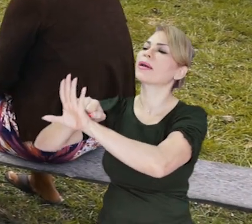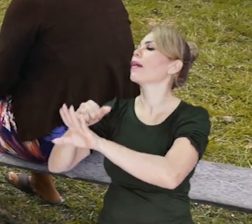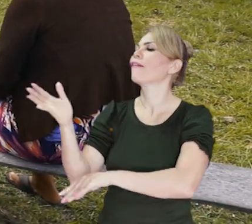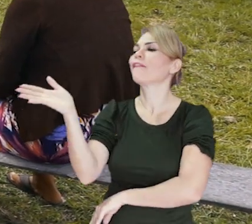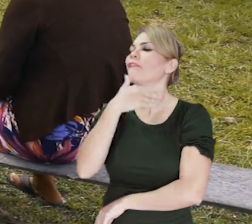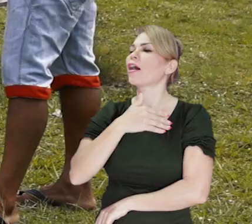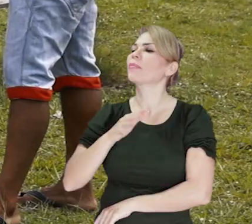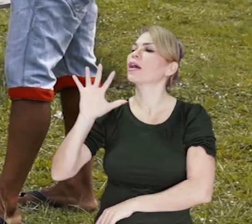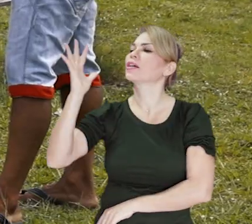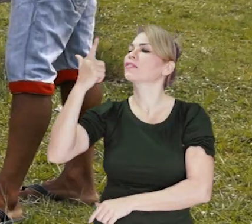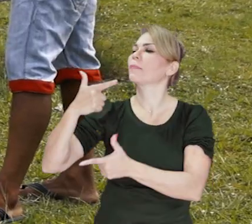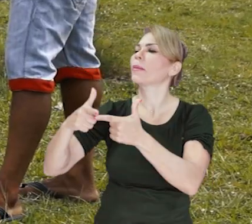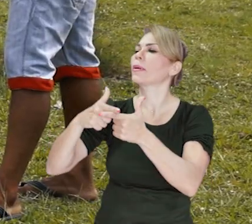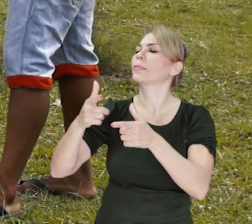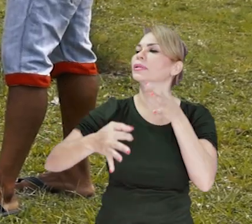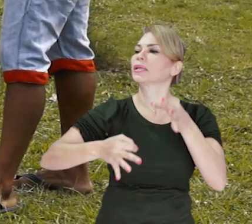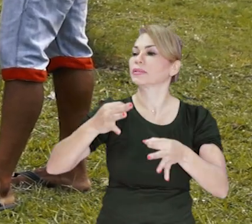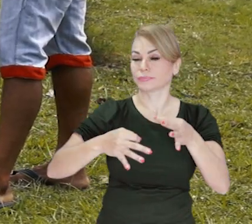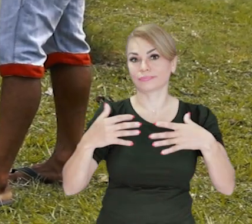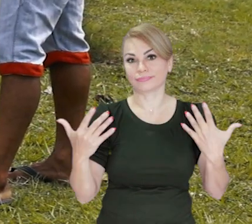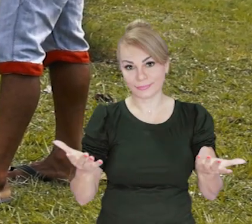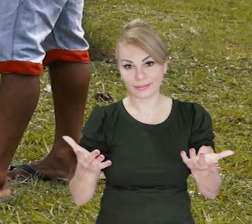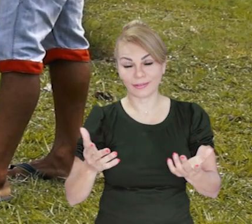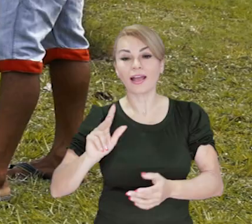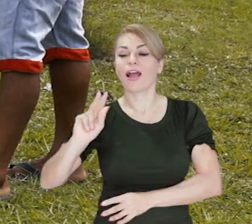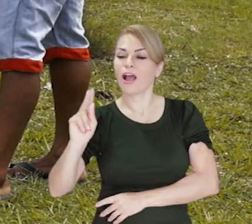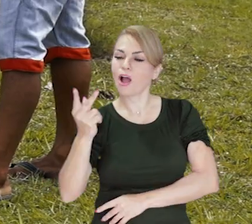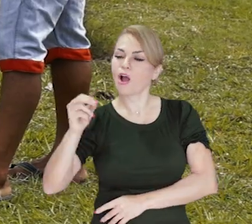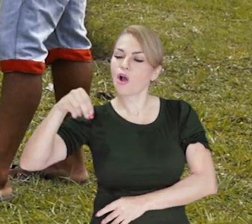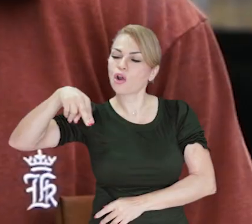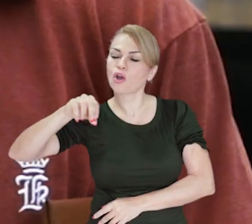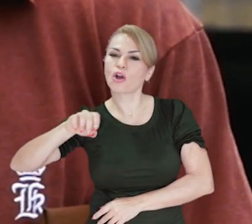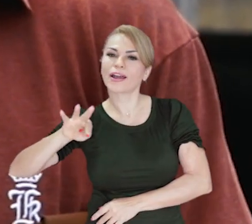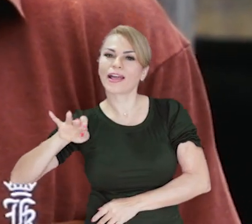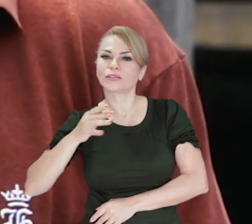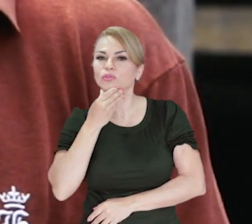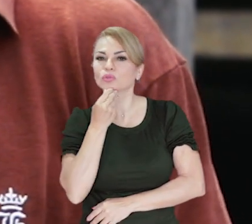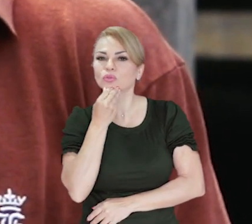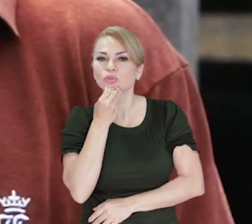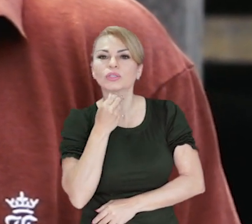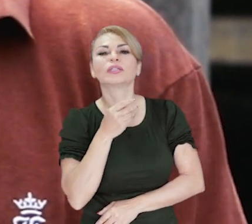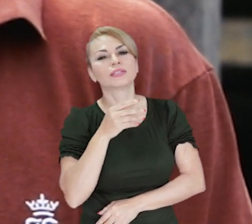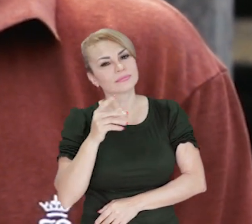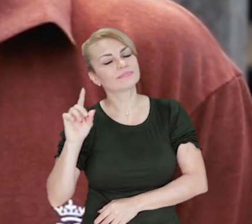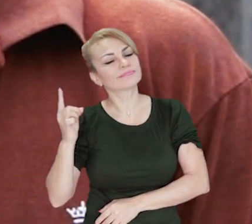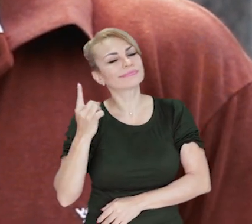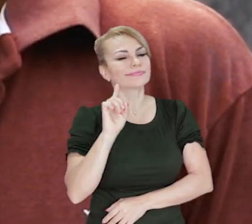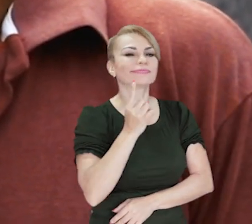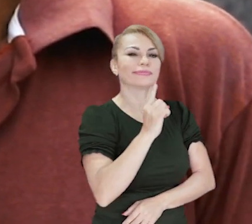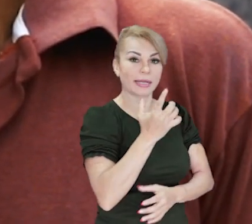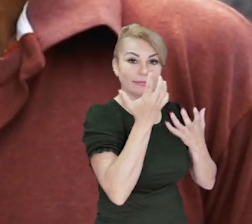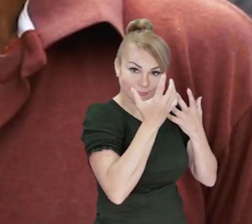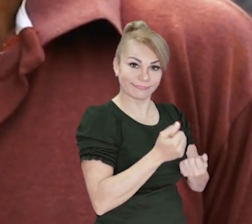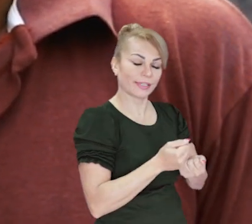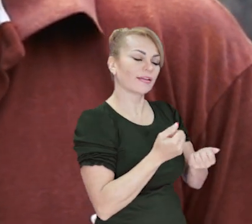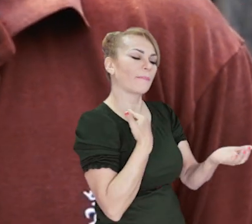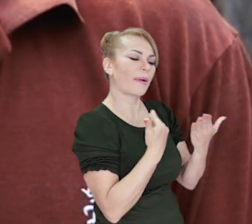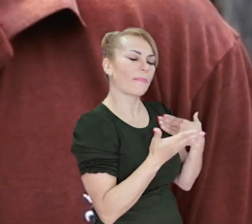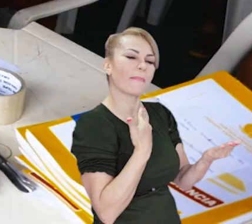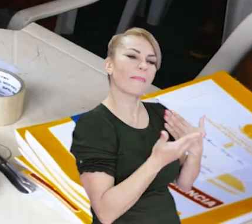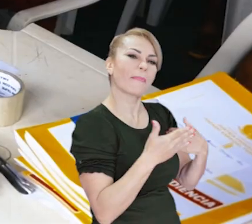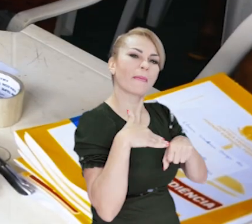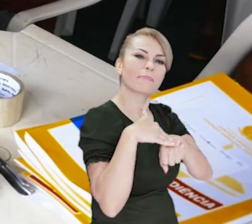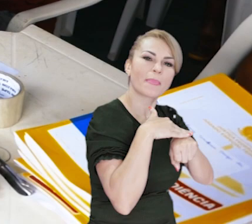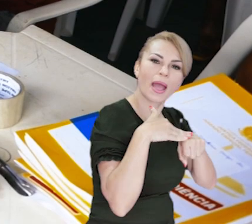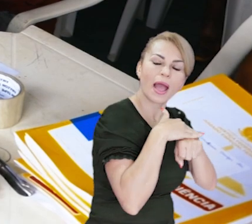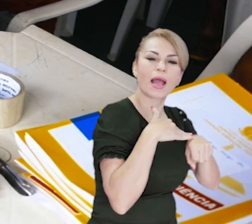psicóloga do judiciário, pois precisava que fosse determinada a curatela dos pais, para que ele e a irmã pudessem resolver as questões das mais